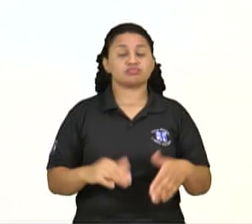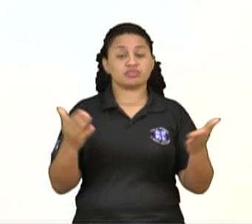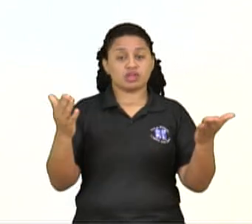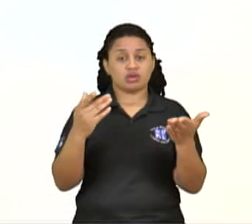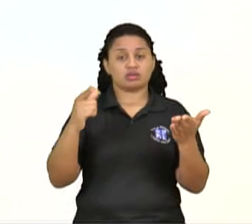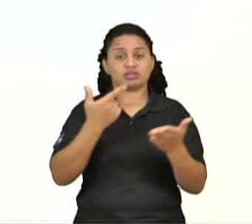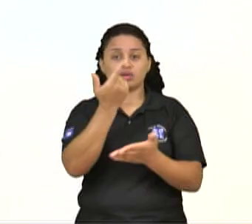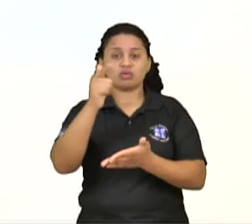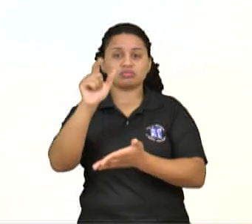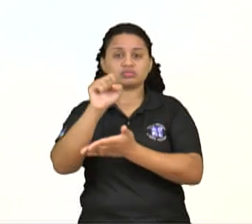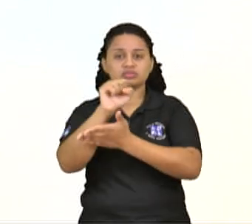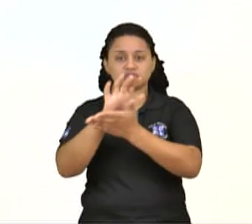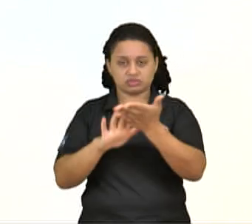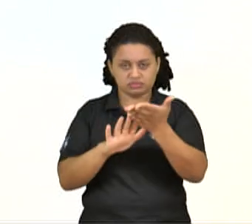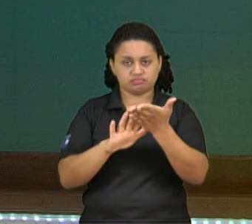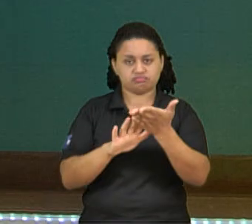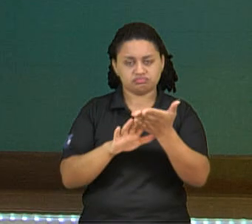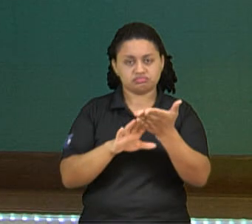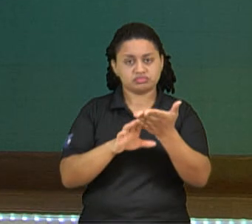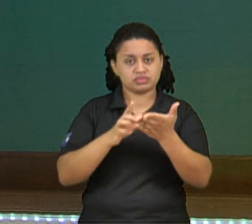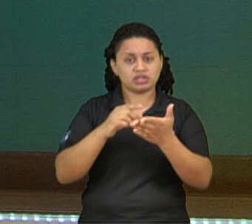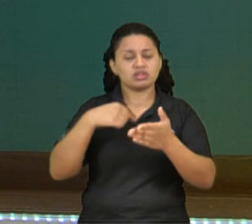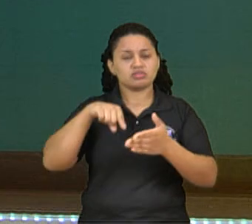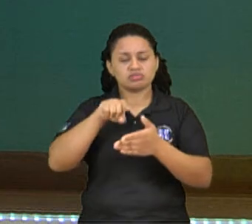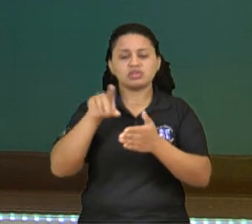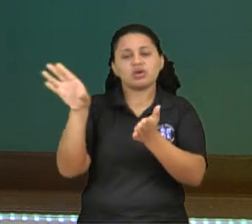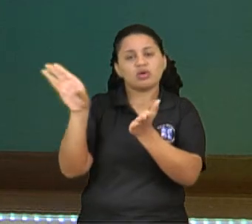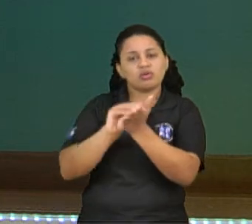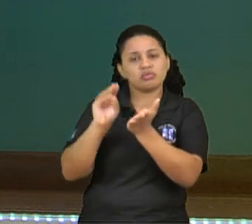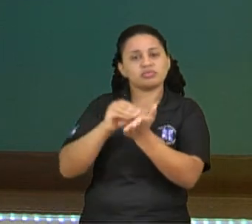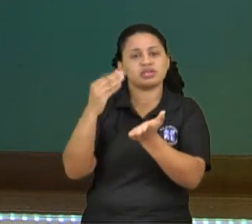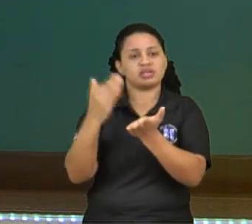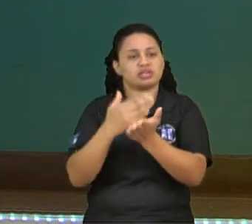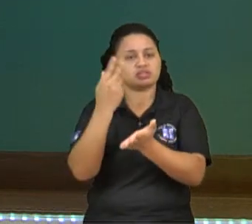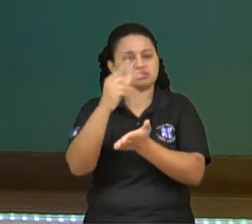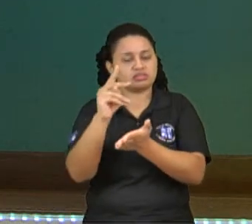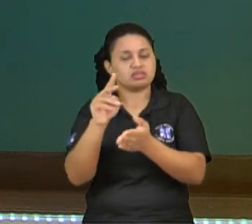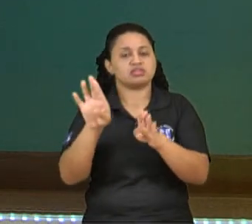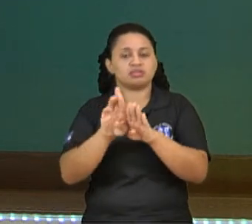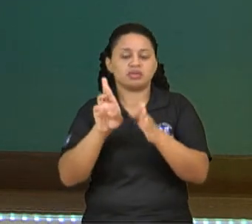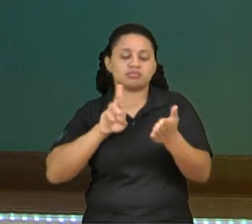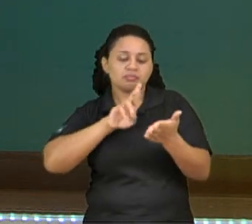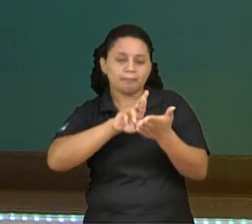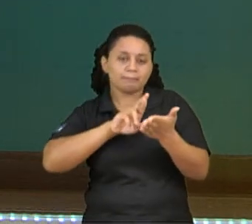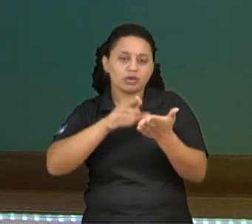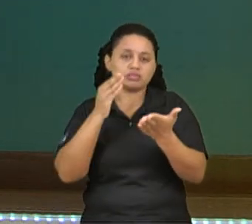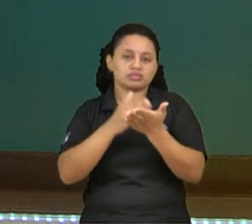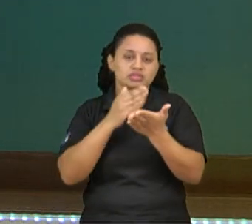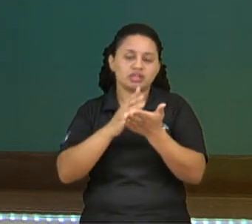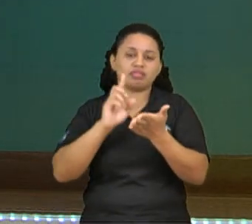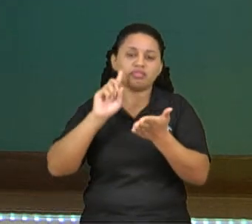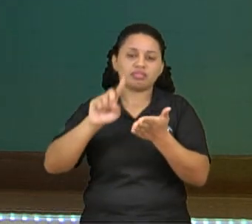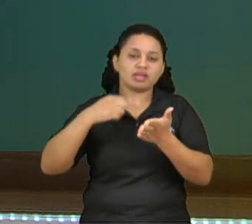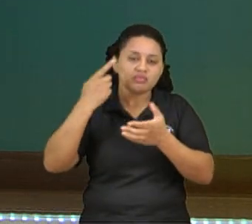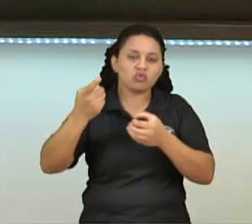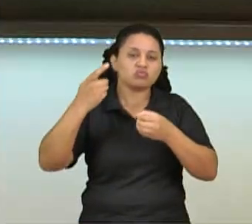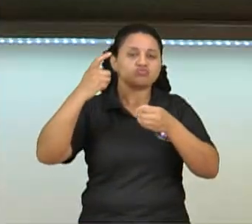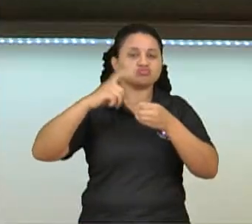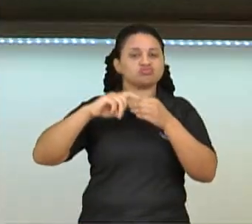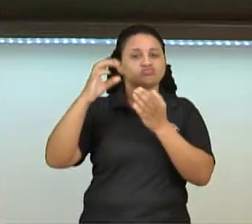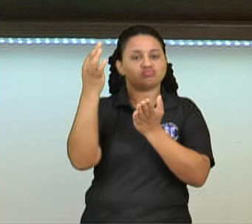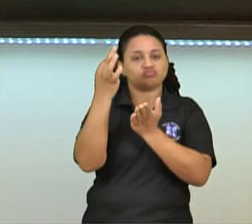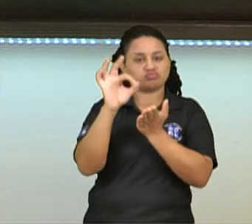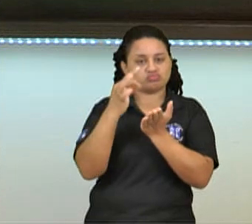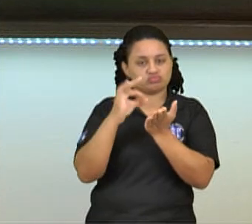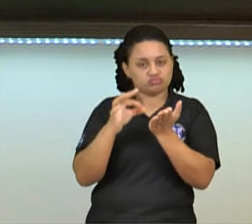uma outra atividade, quero que vocês também vão lá, copiem no caderno, respondam no caderno e daí a gente já volta